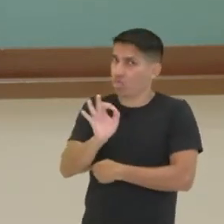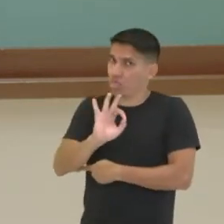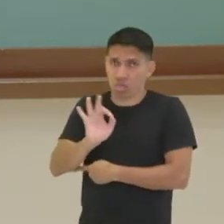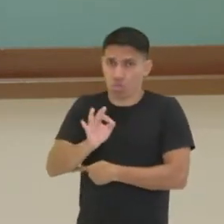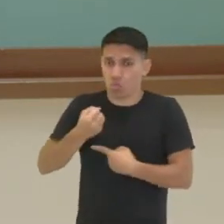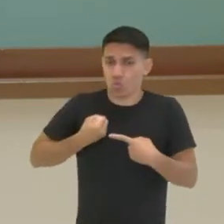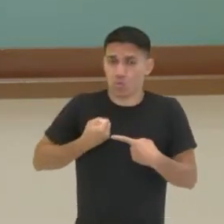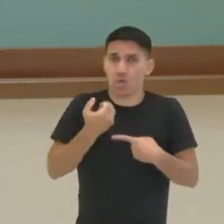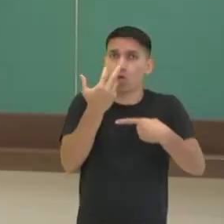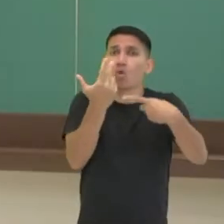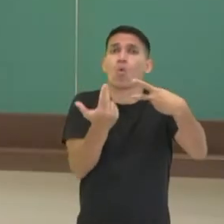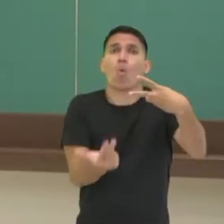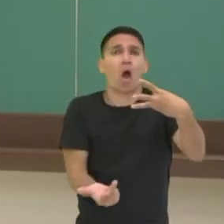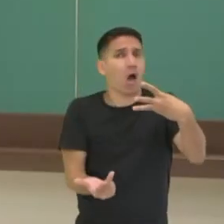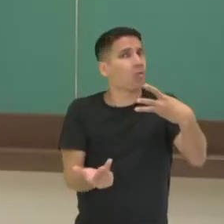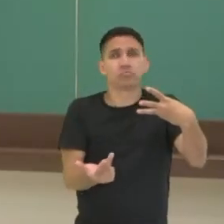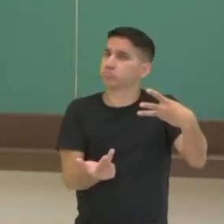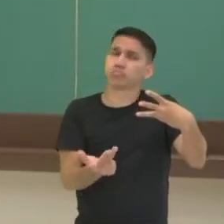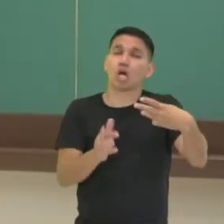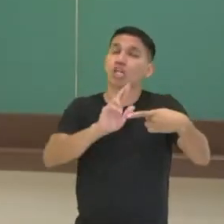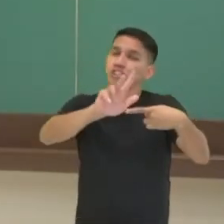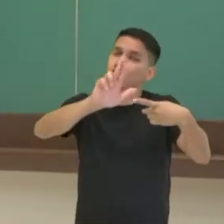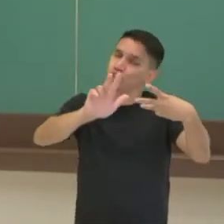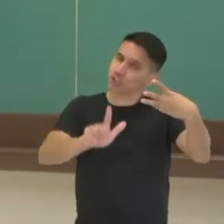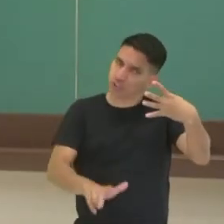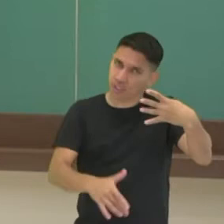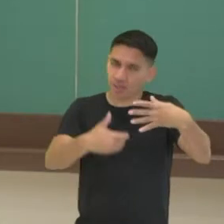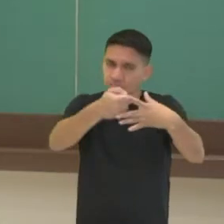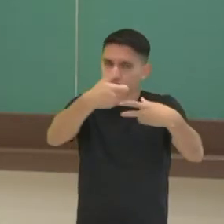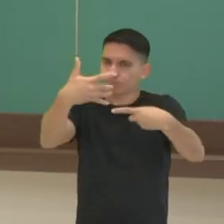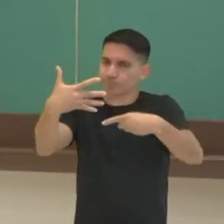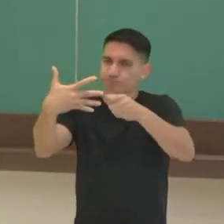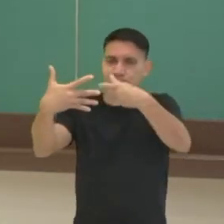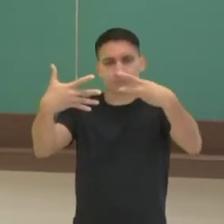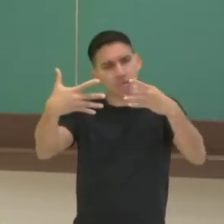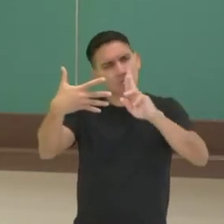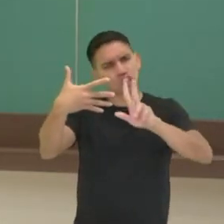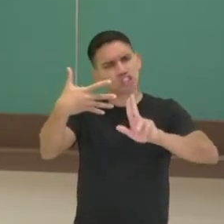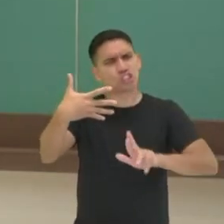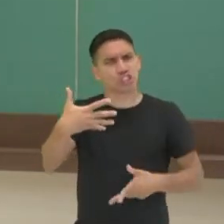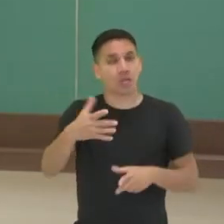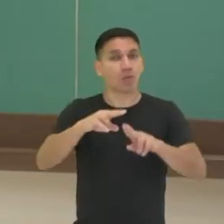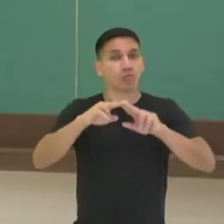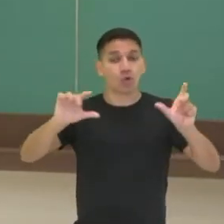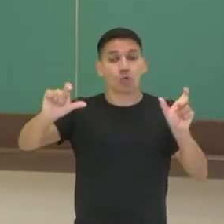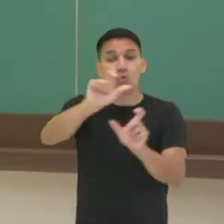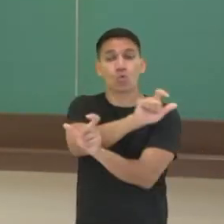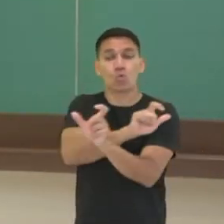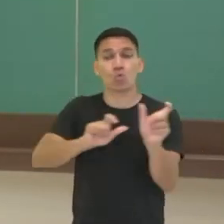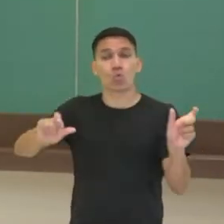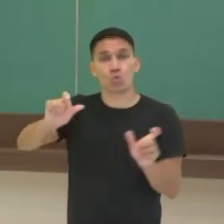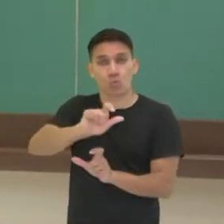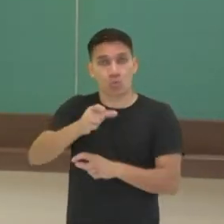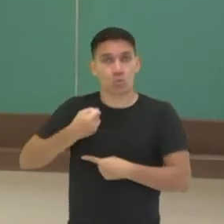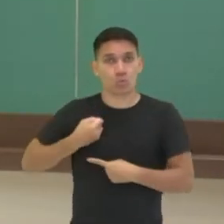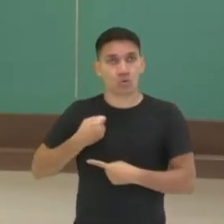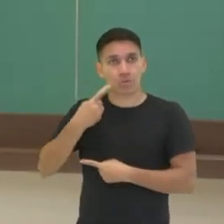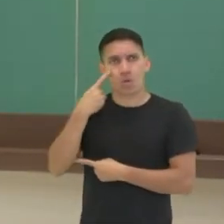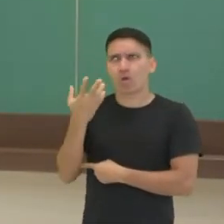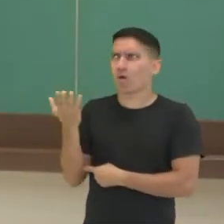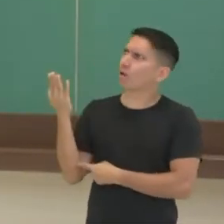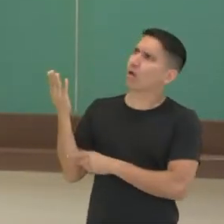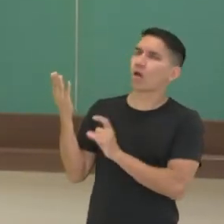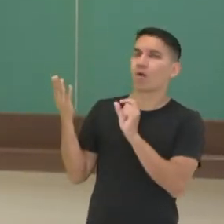Então, quando foi feita essa permuta, essa troca de lugares dos números, eu observo